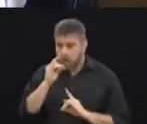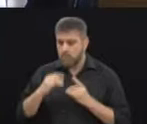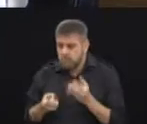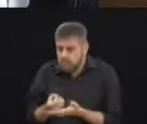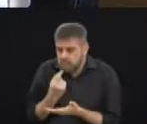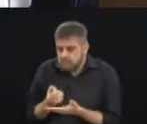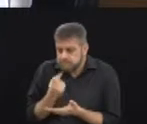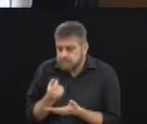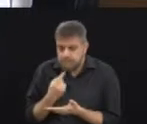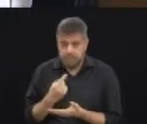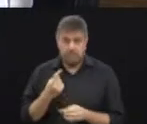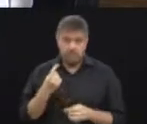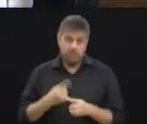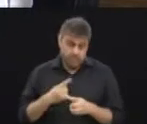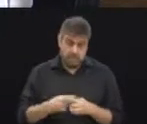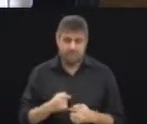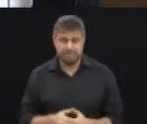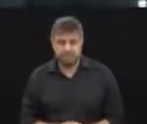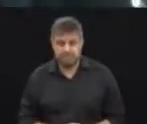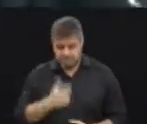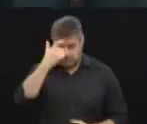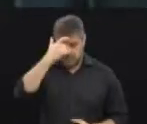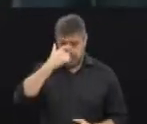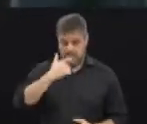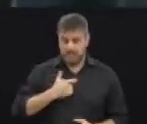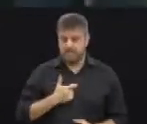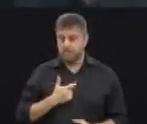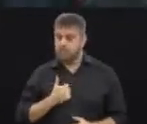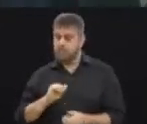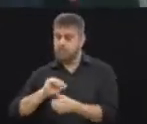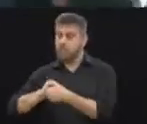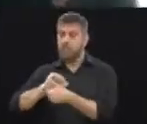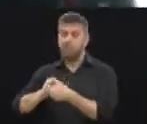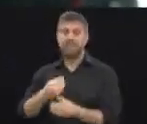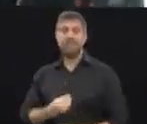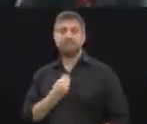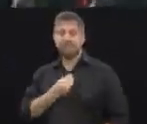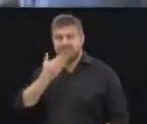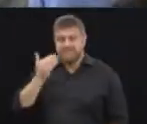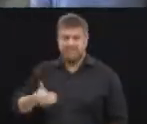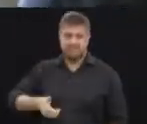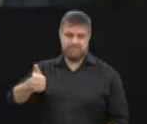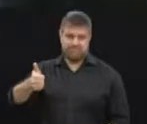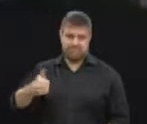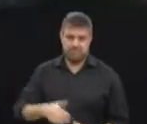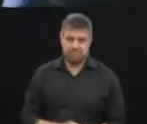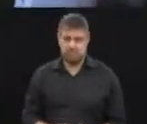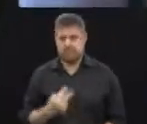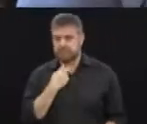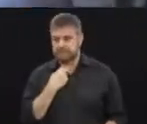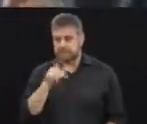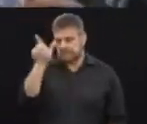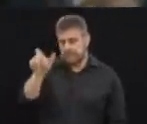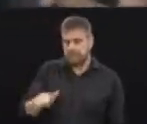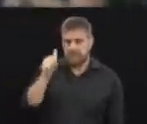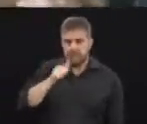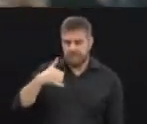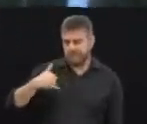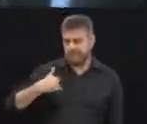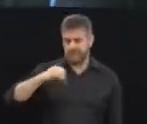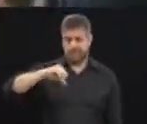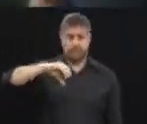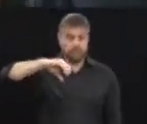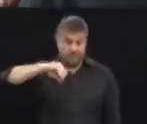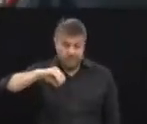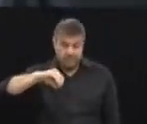essa paciente. Porque o que eu tenho que fazer? Eu tenho que melhorar a qualidade de vida dessa paciente. Não adianta essa paciente